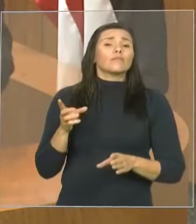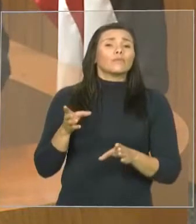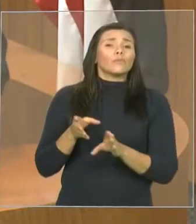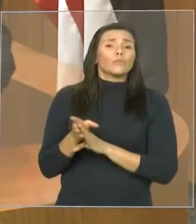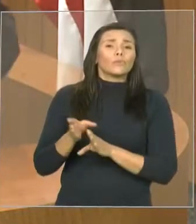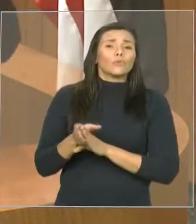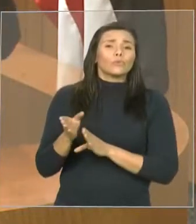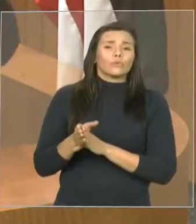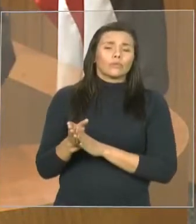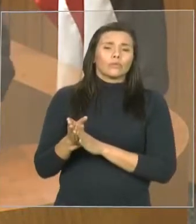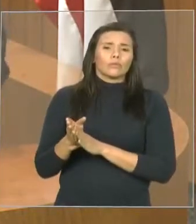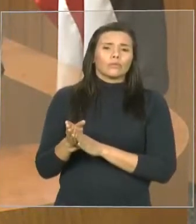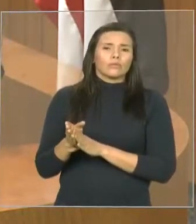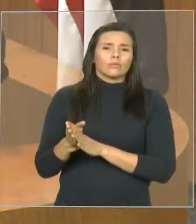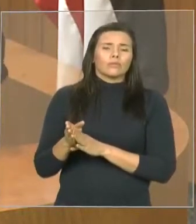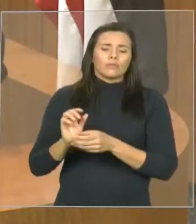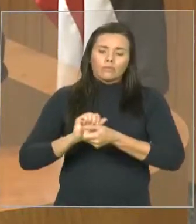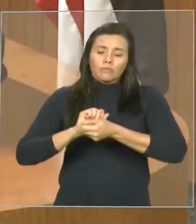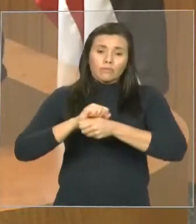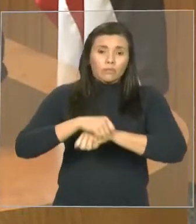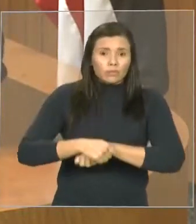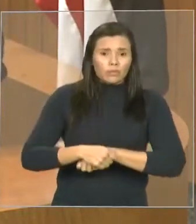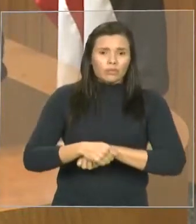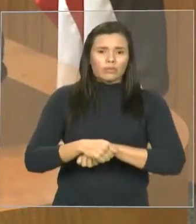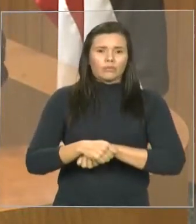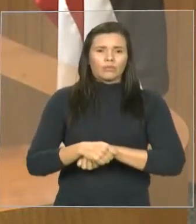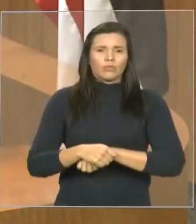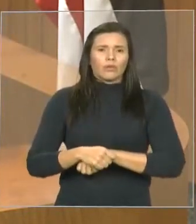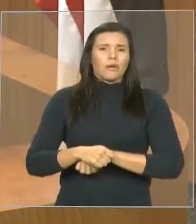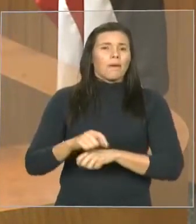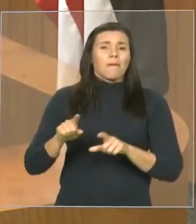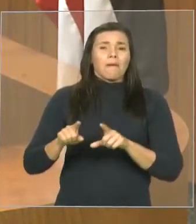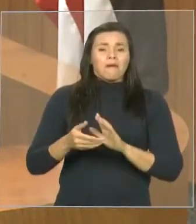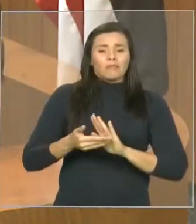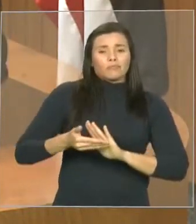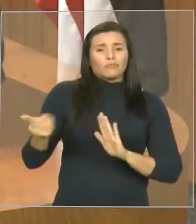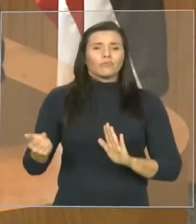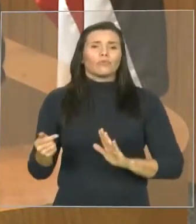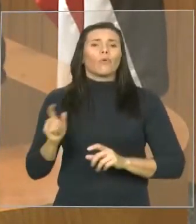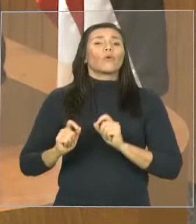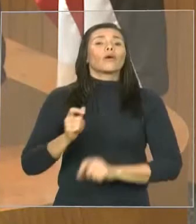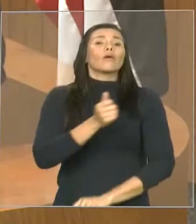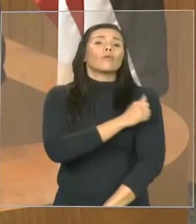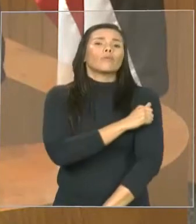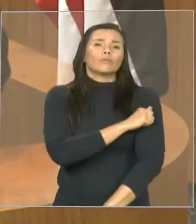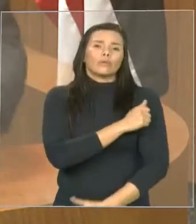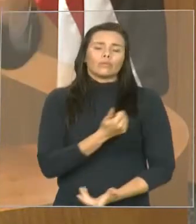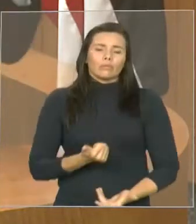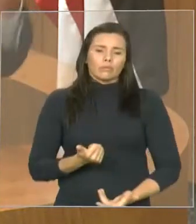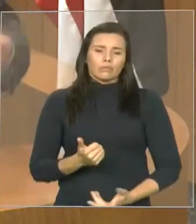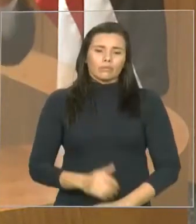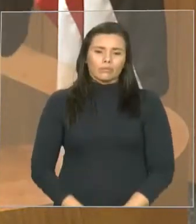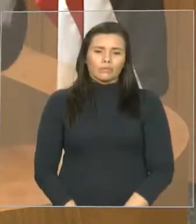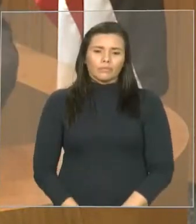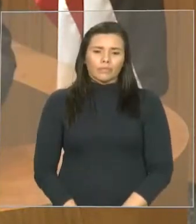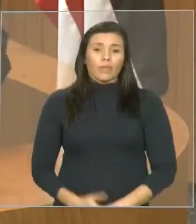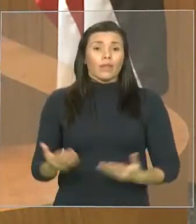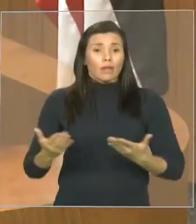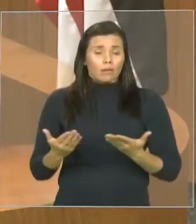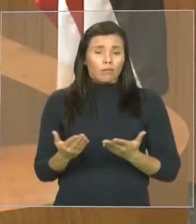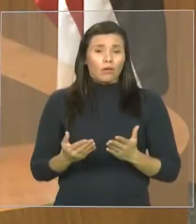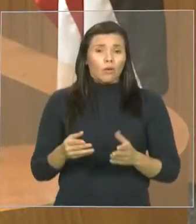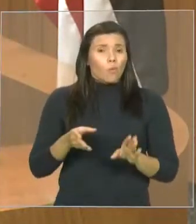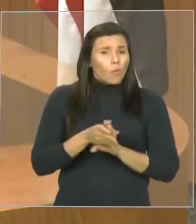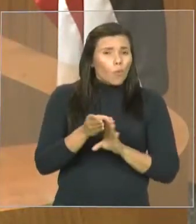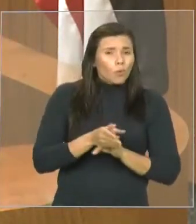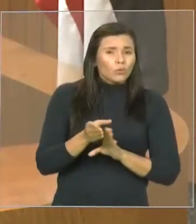onde os professores eram indicados diretamente por eles. Aí ele manda agora um conselho do IPREV, deputada Nina, sem o representante dos poderes,